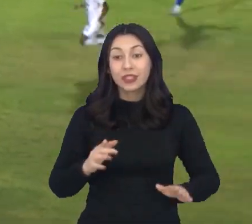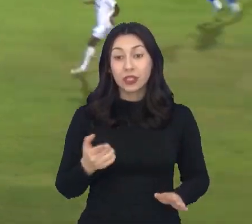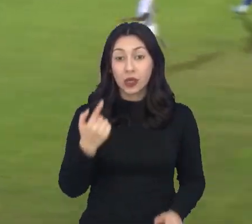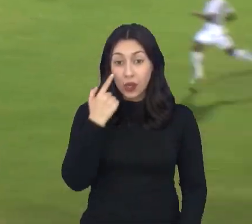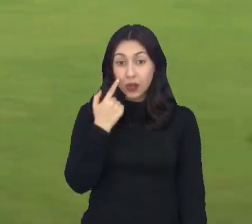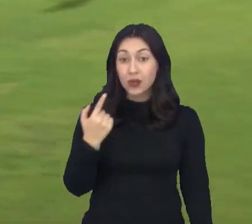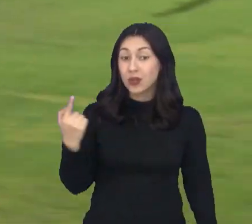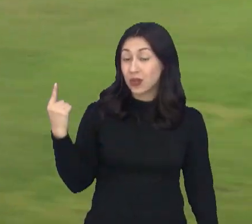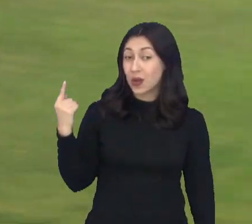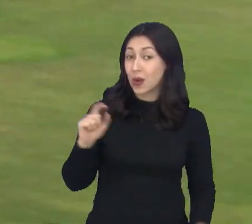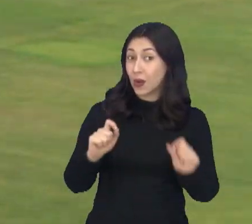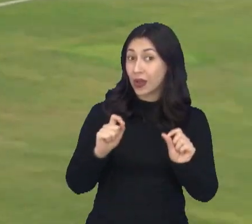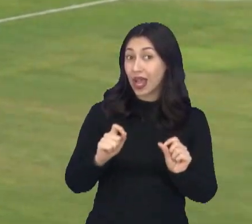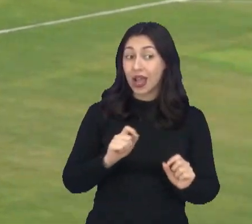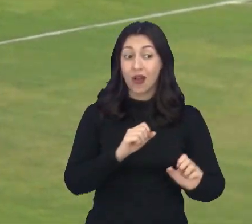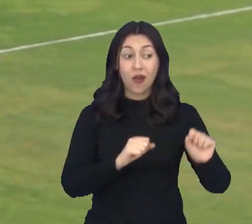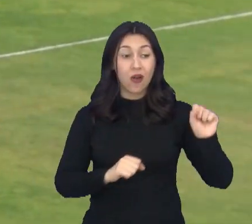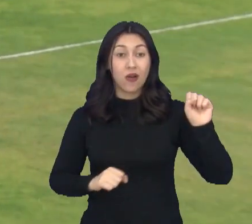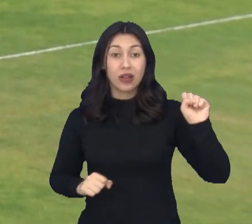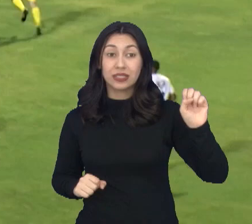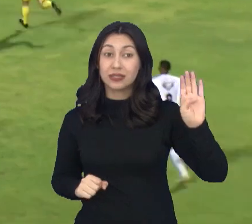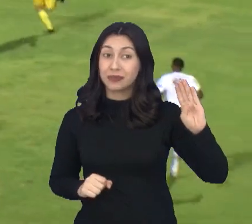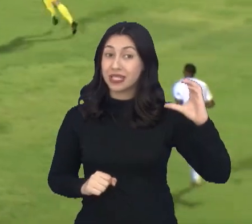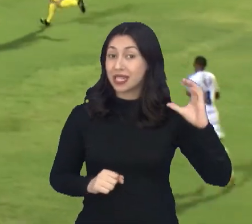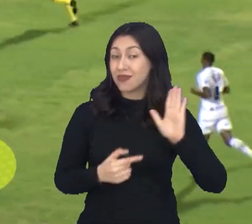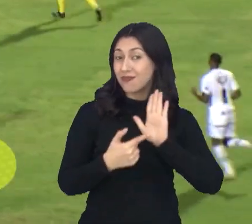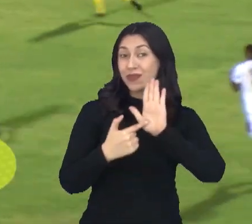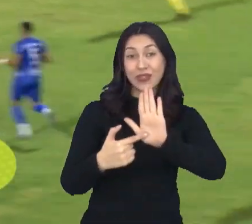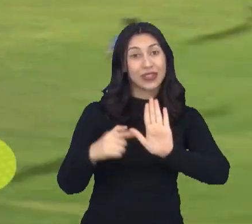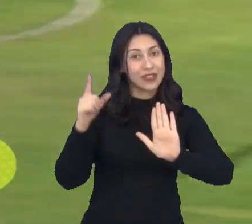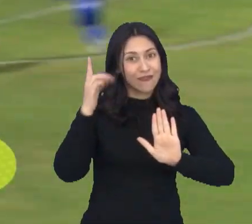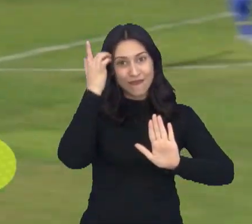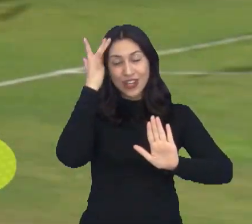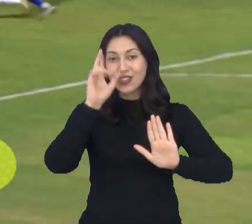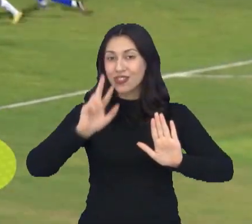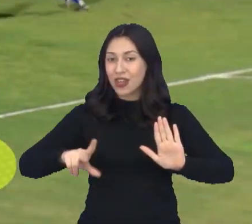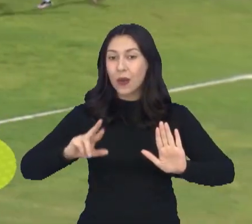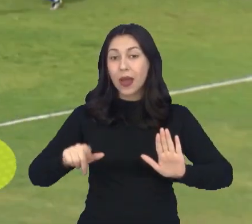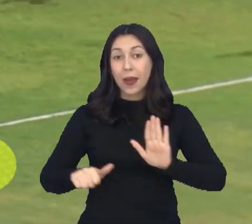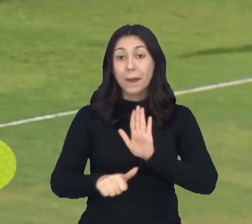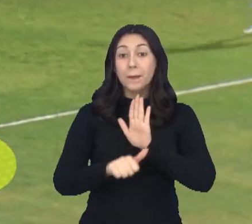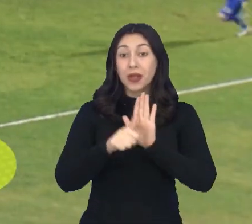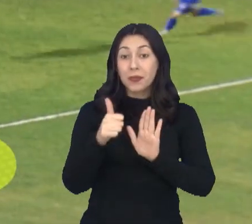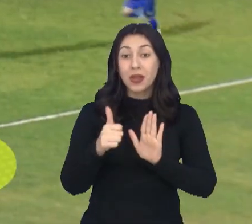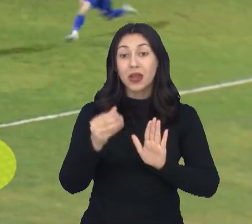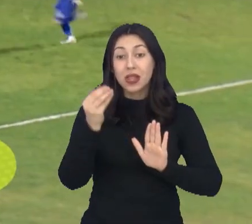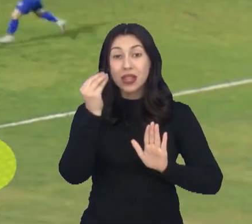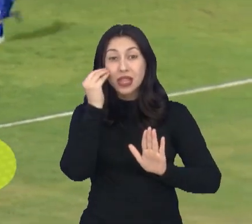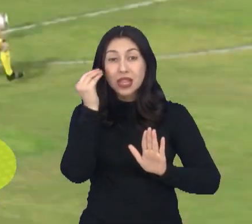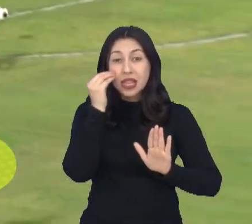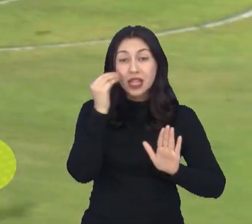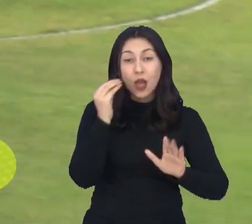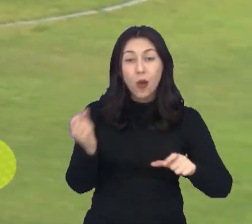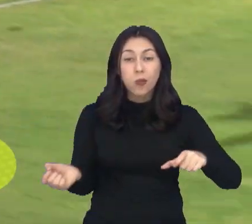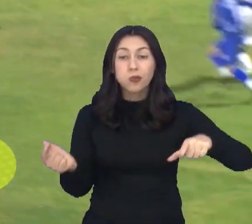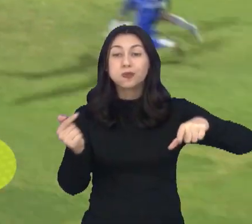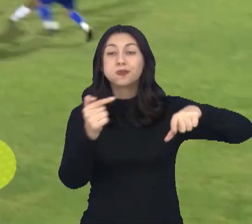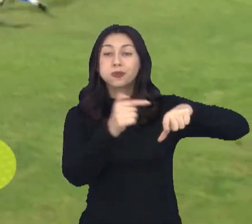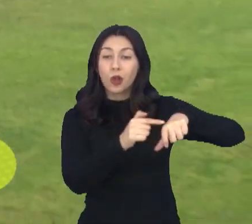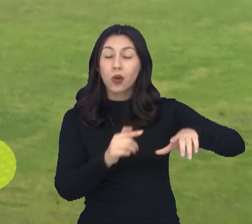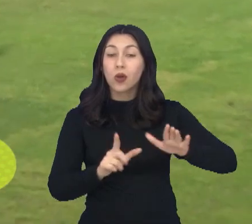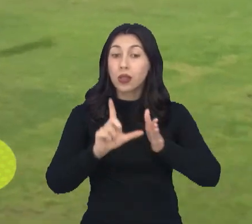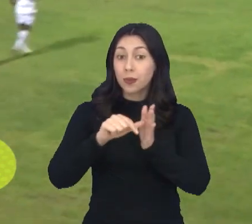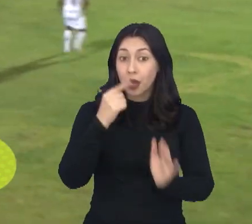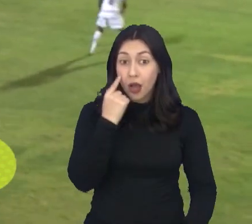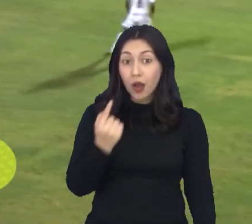mostrou que não iria facilitar a vida do São José. Primeiro, o Alisson deu trabalho para Luiz Augusto. E depois